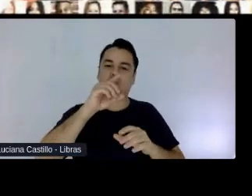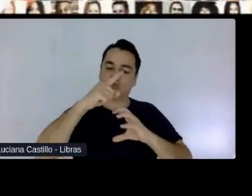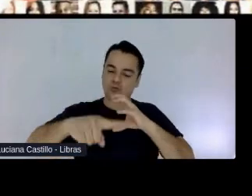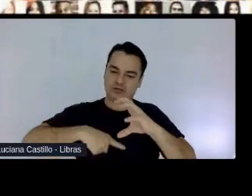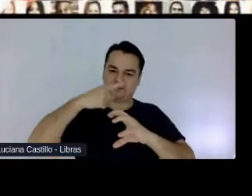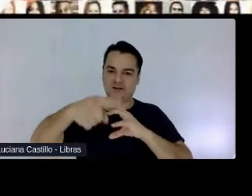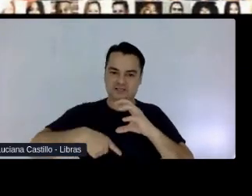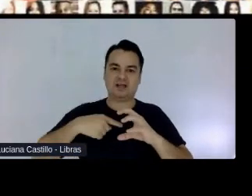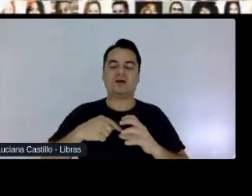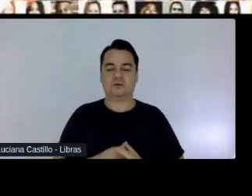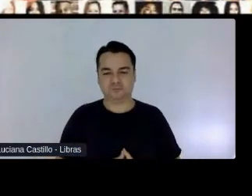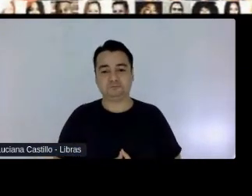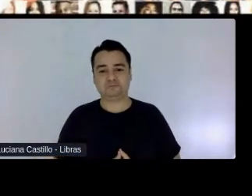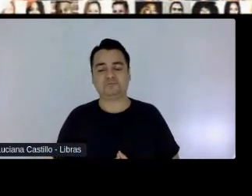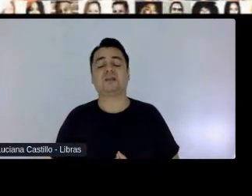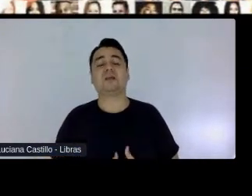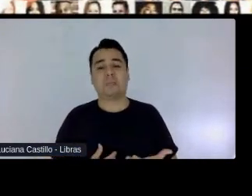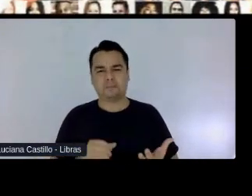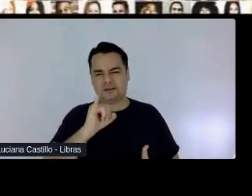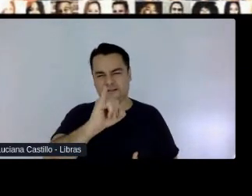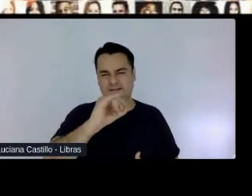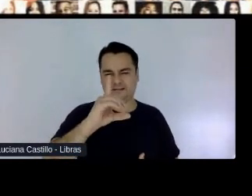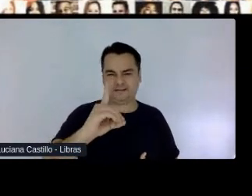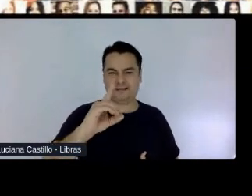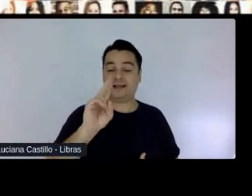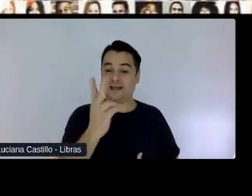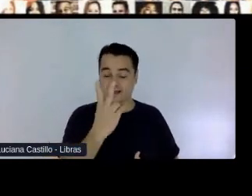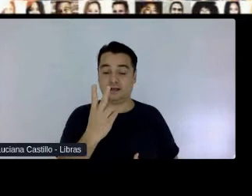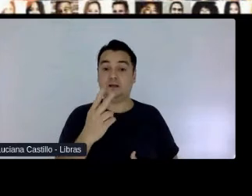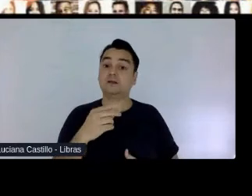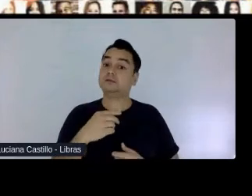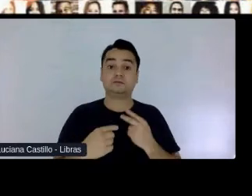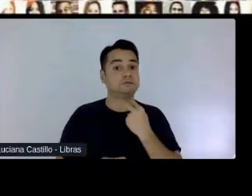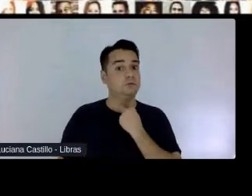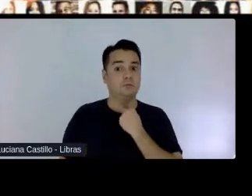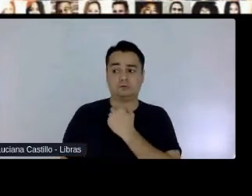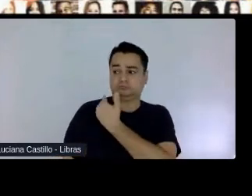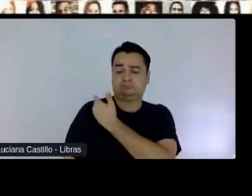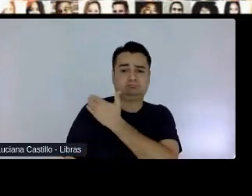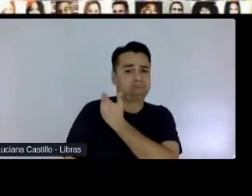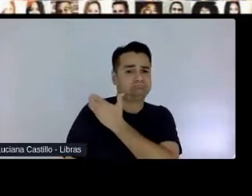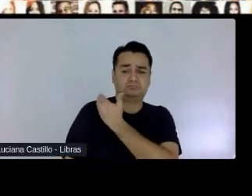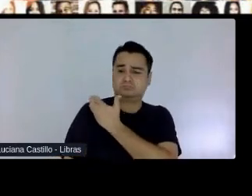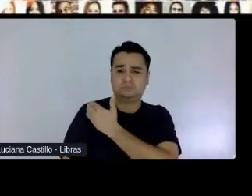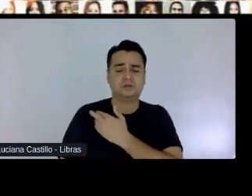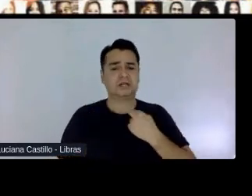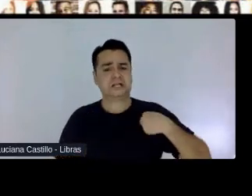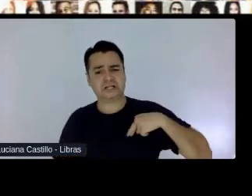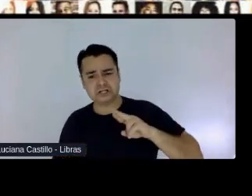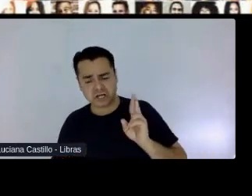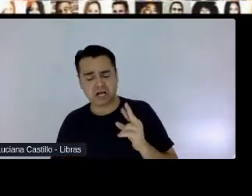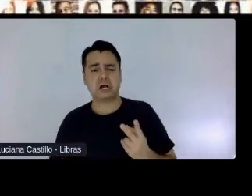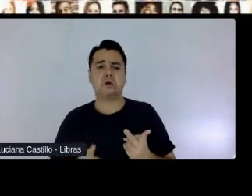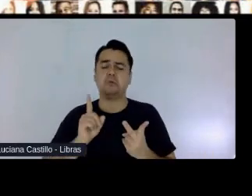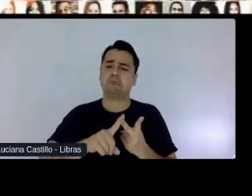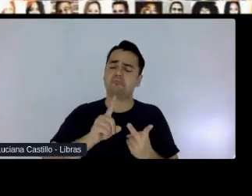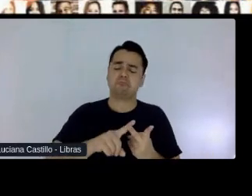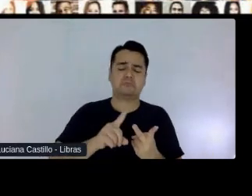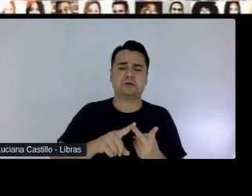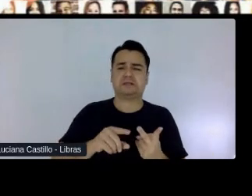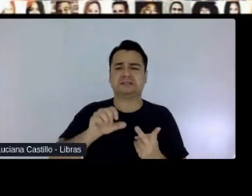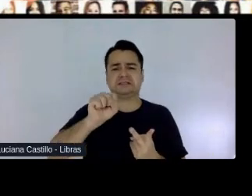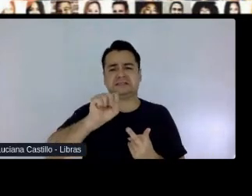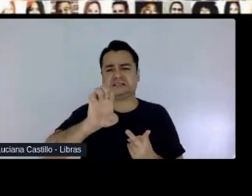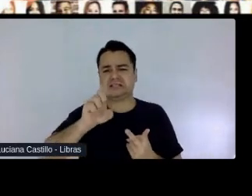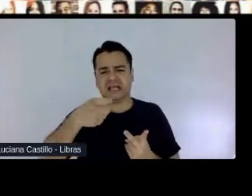qualquer discriminação, né, entre indivíduos com relação à sua raça, etnia, gênero, orientação sexual, religião ou qualquer outro fator, né? Então, a